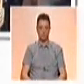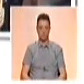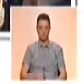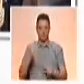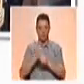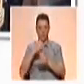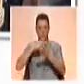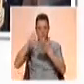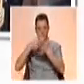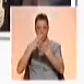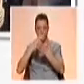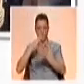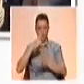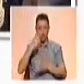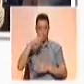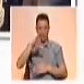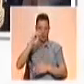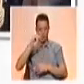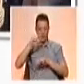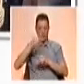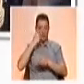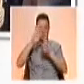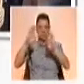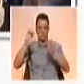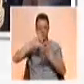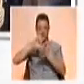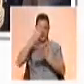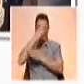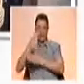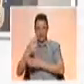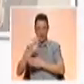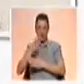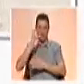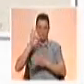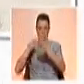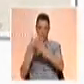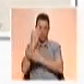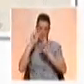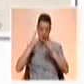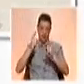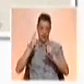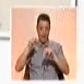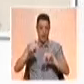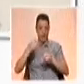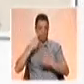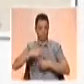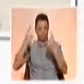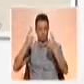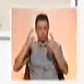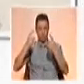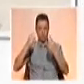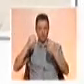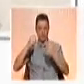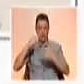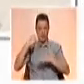Obras do pintor português Júlio dos Reis Pereira estão expostas no Centro de Arte Moderna da Fundação Carlos de Gulbenkian. Esta mostra centra-se sobretudo